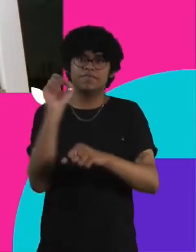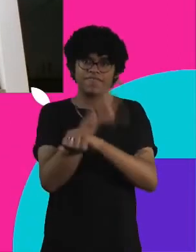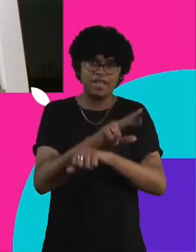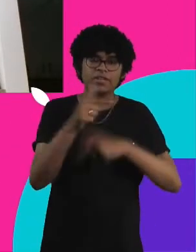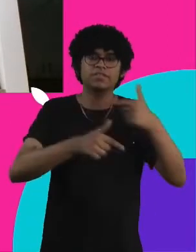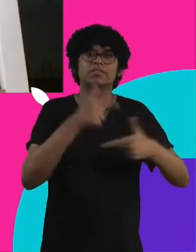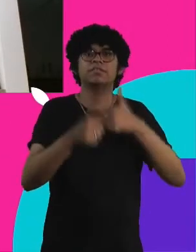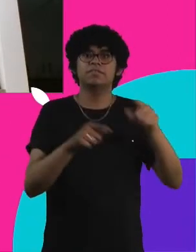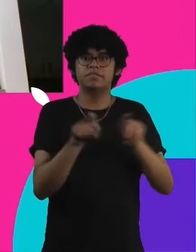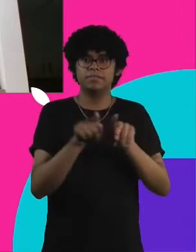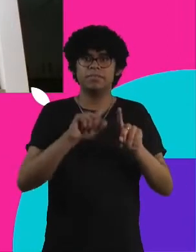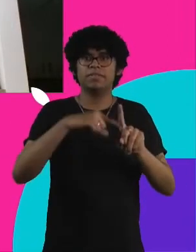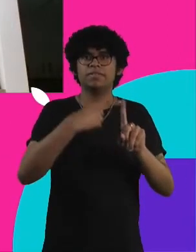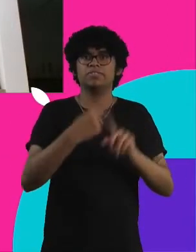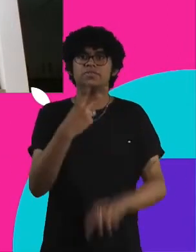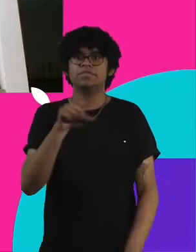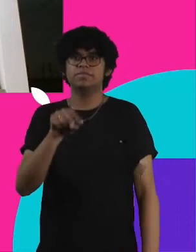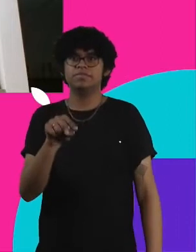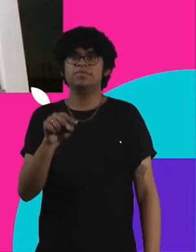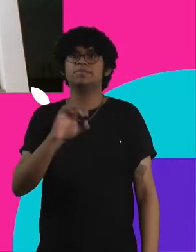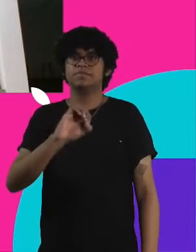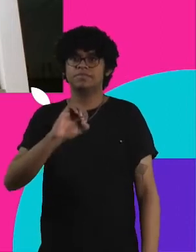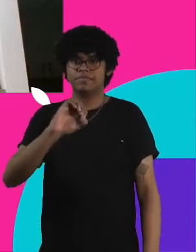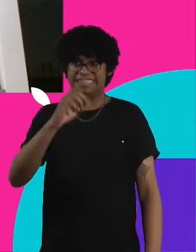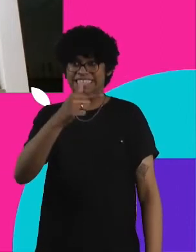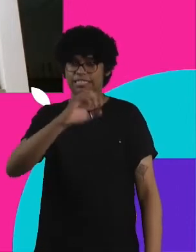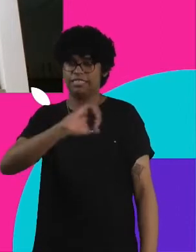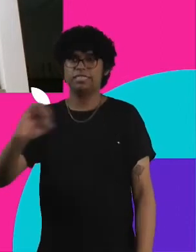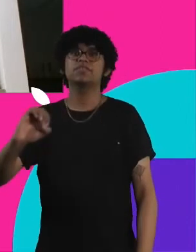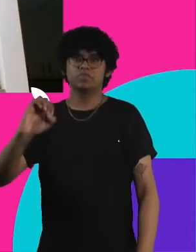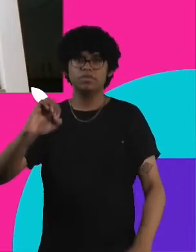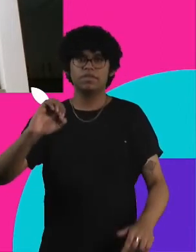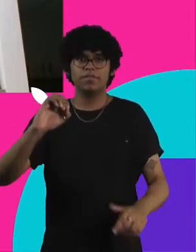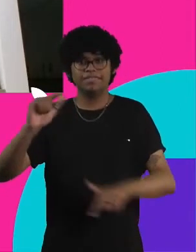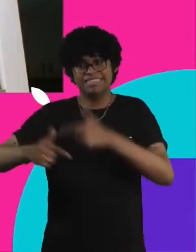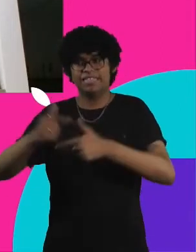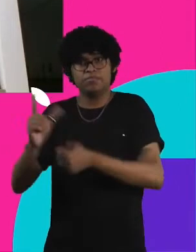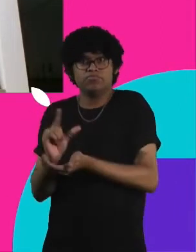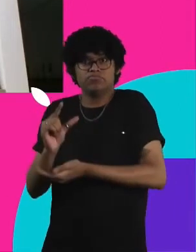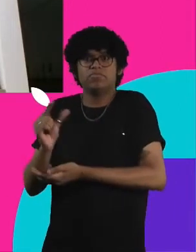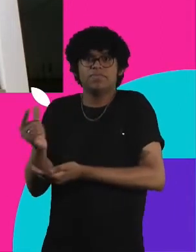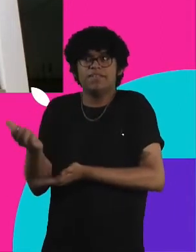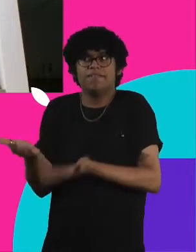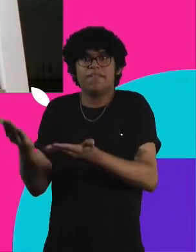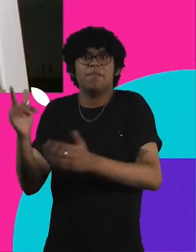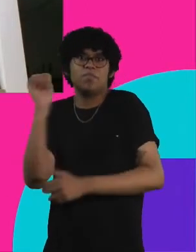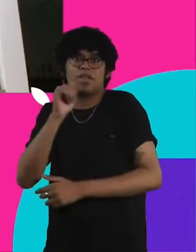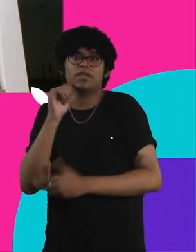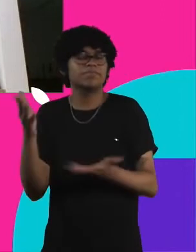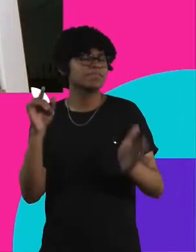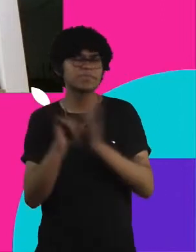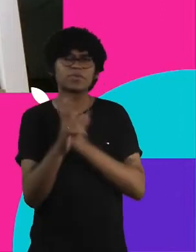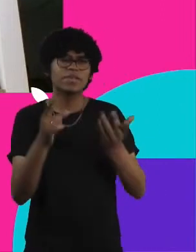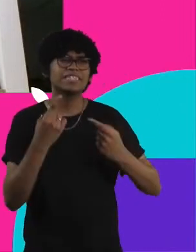2.700 de renda mensal de cada costureira gerada para essas mulheres. A pergunta é, quais foram os principais desafios